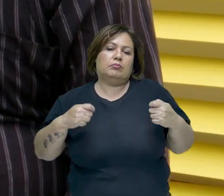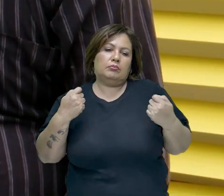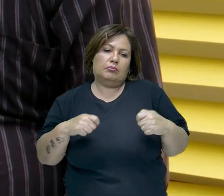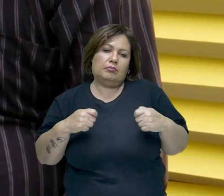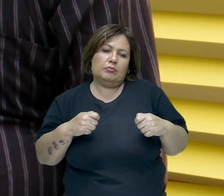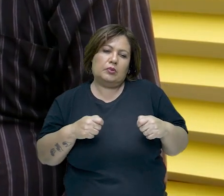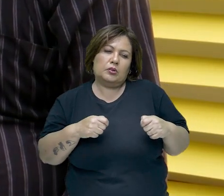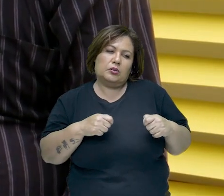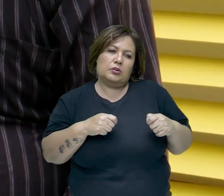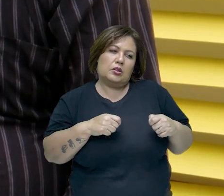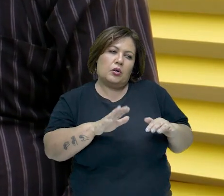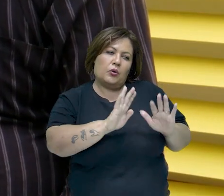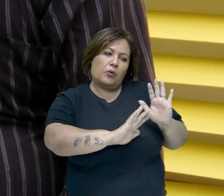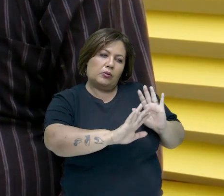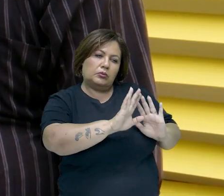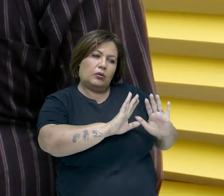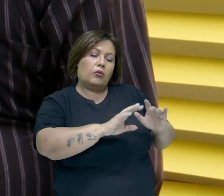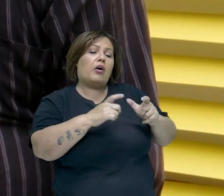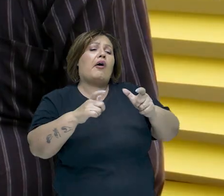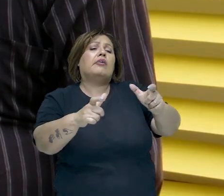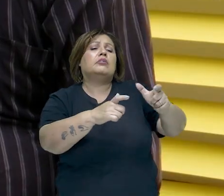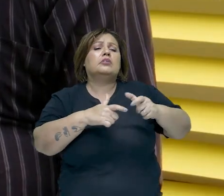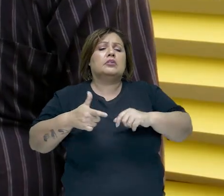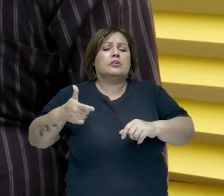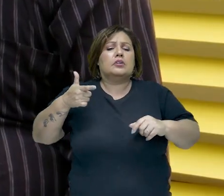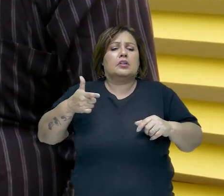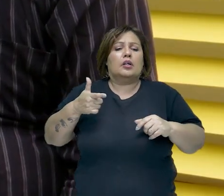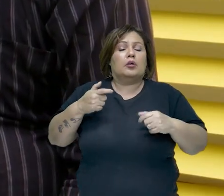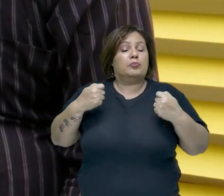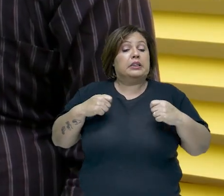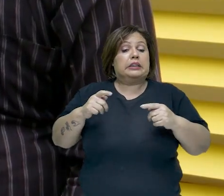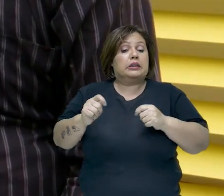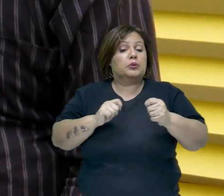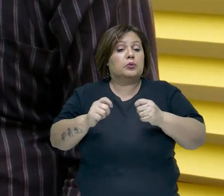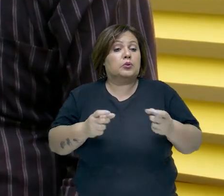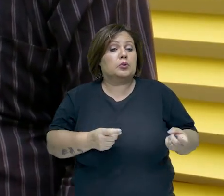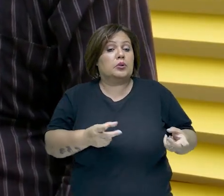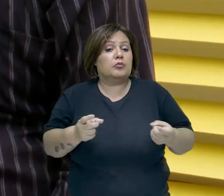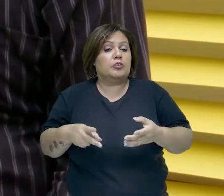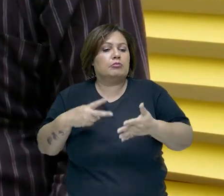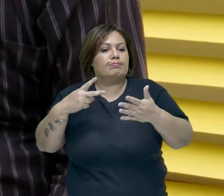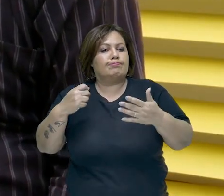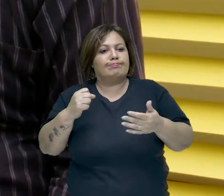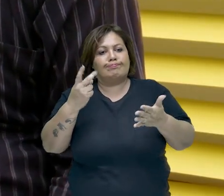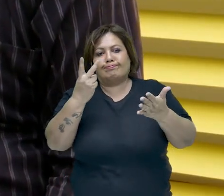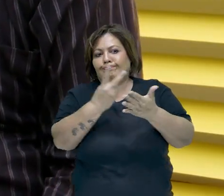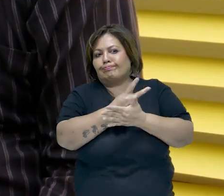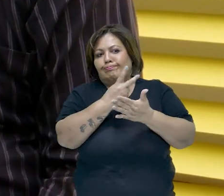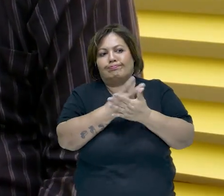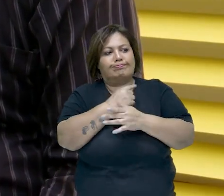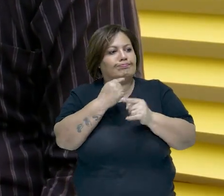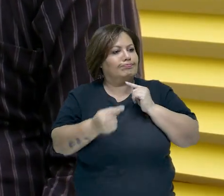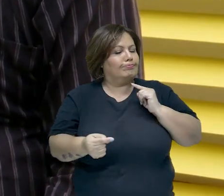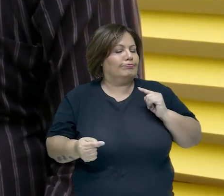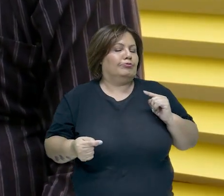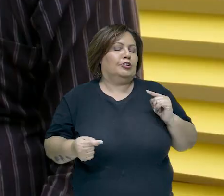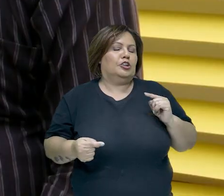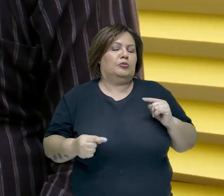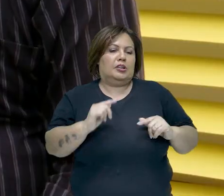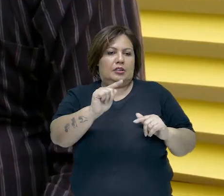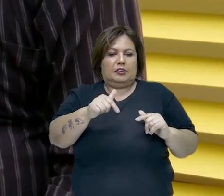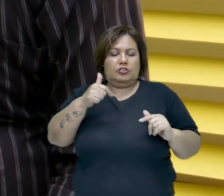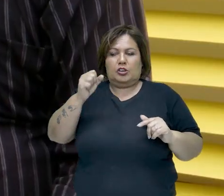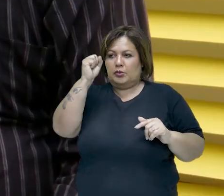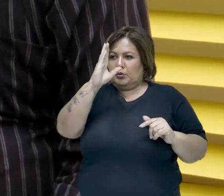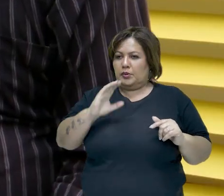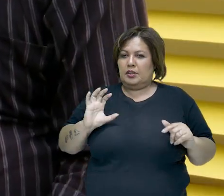ter um monitoramento de onde estão essas armas, é preciso ter um controle sobre comércio ilegal de armas. O